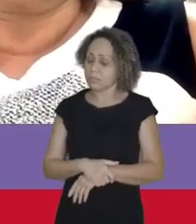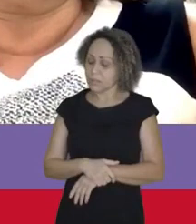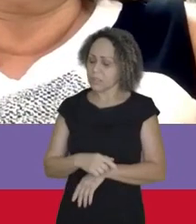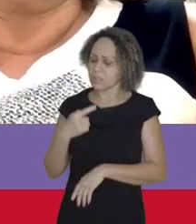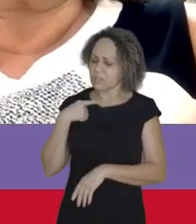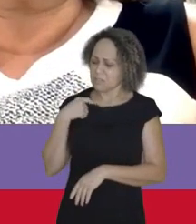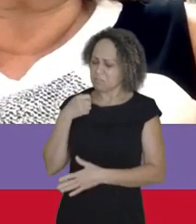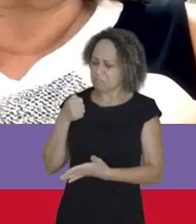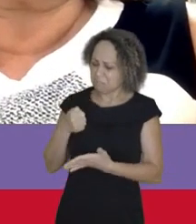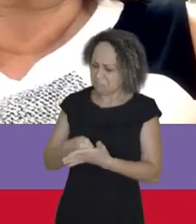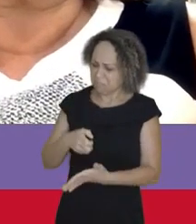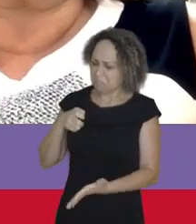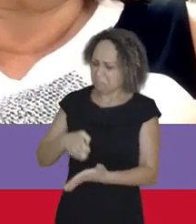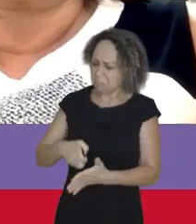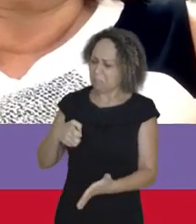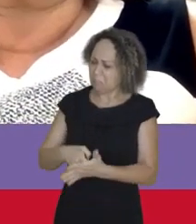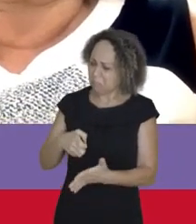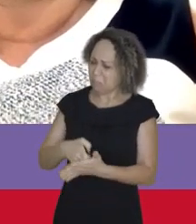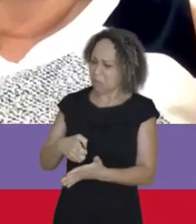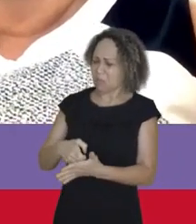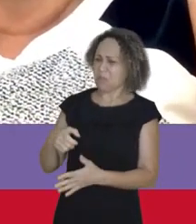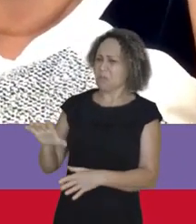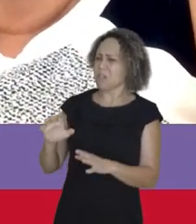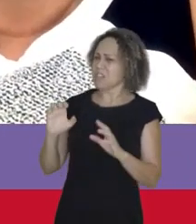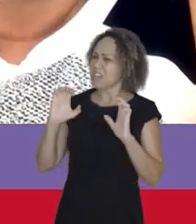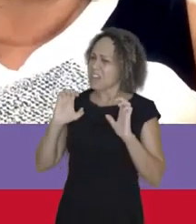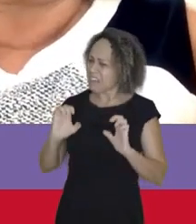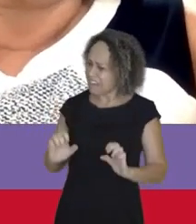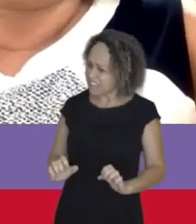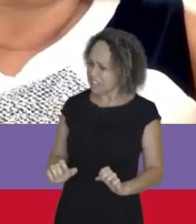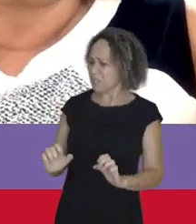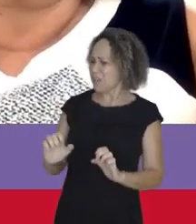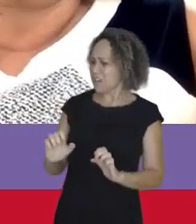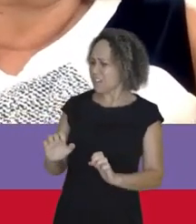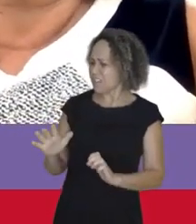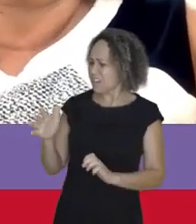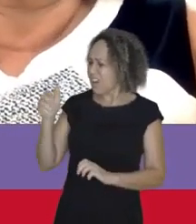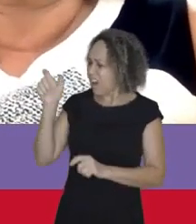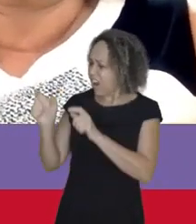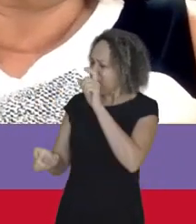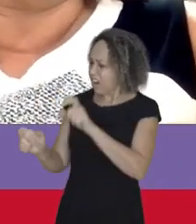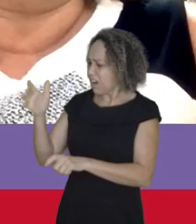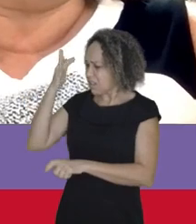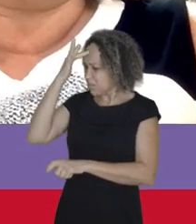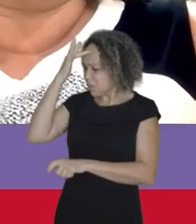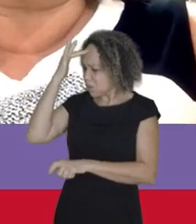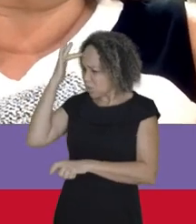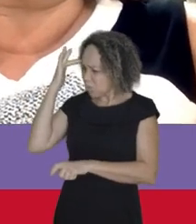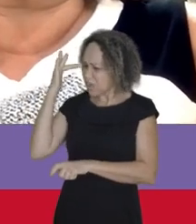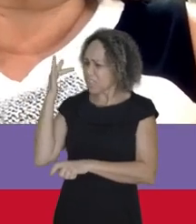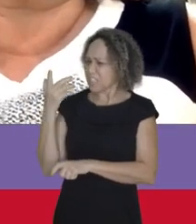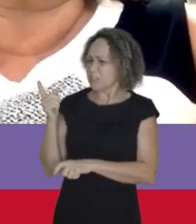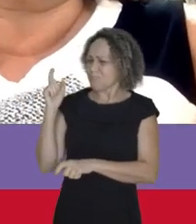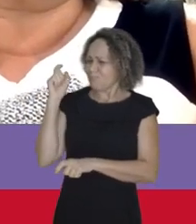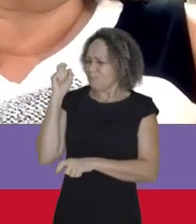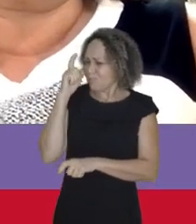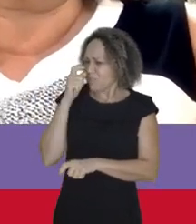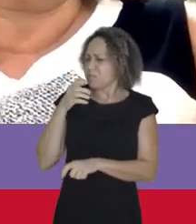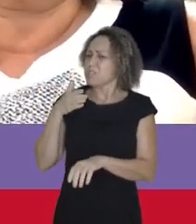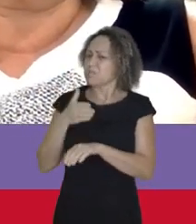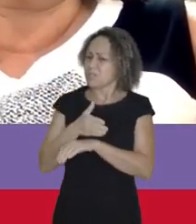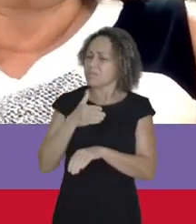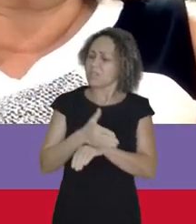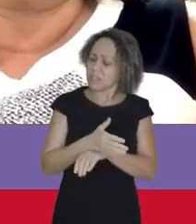né, aquelas pessoas que têm menos possibilidades de acesso de fato, né? E aí, de novo, o recorte de classe e